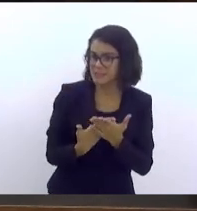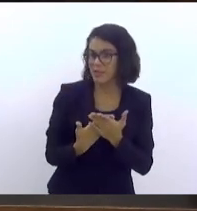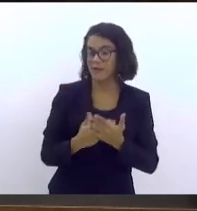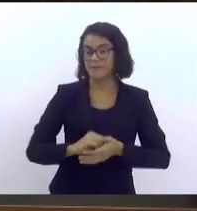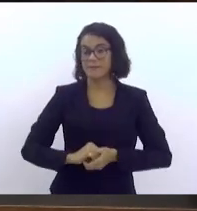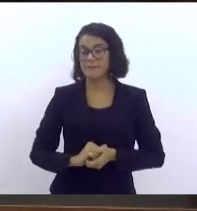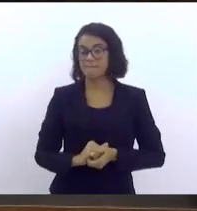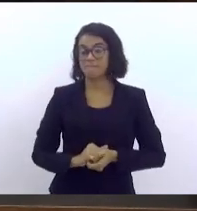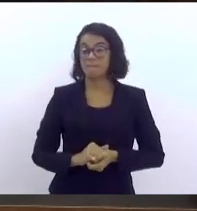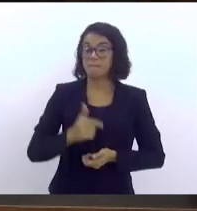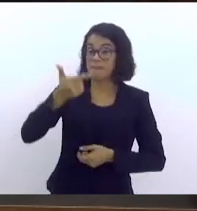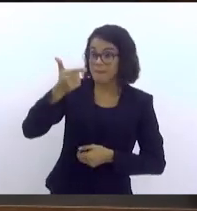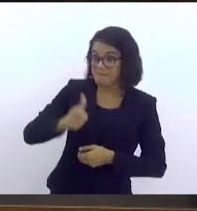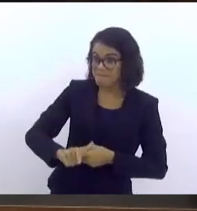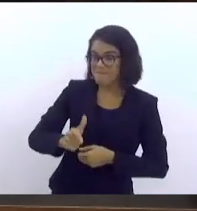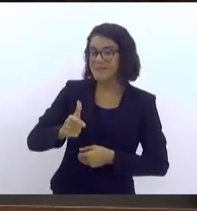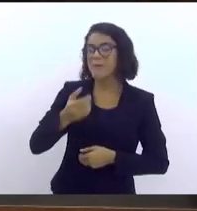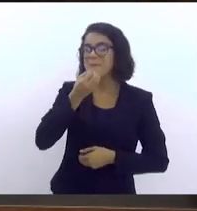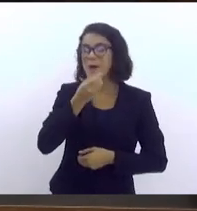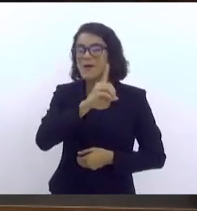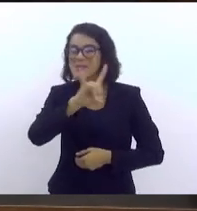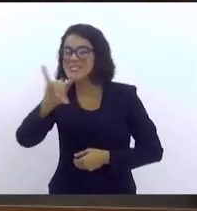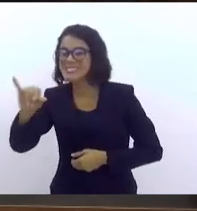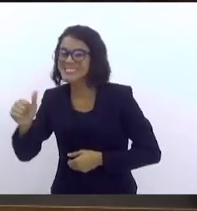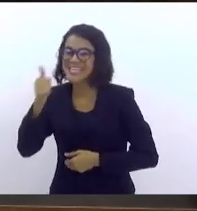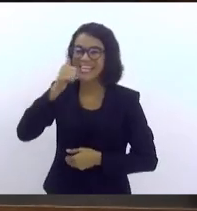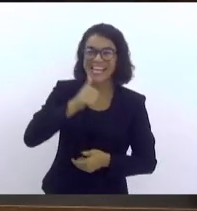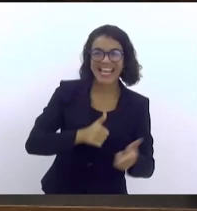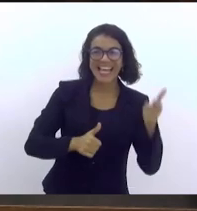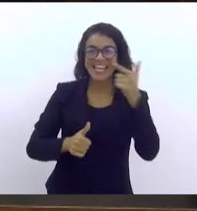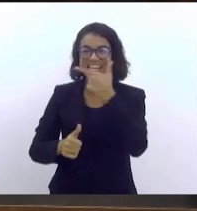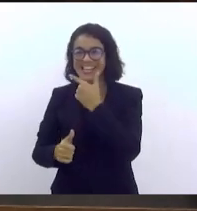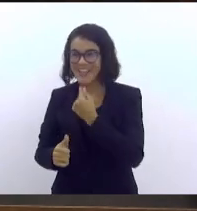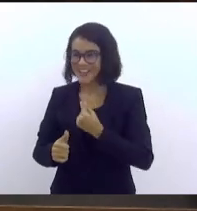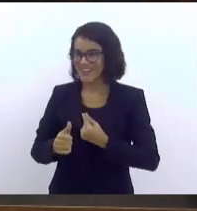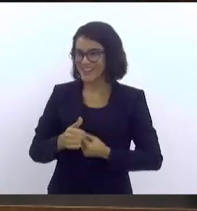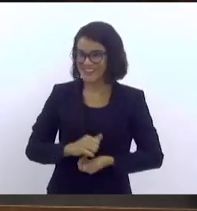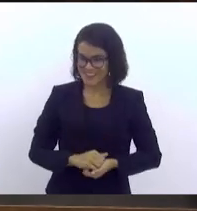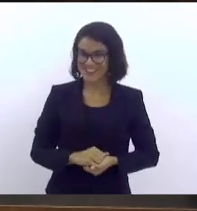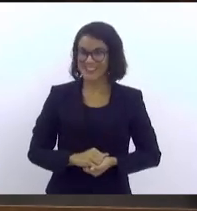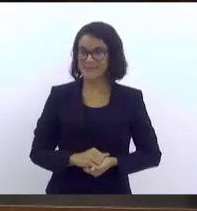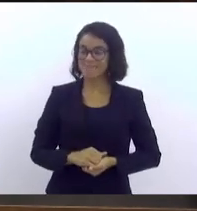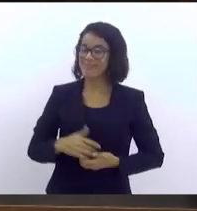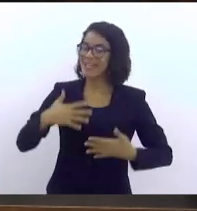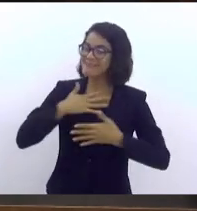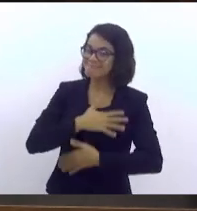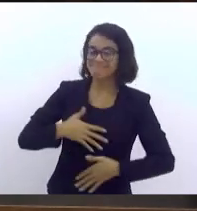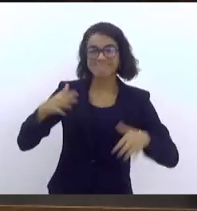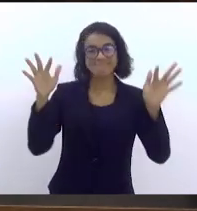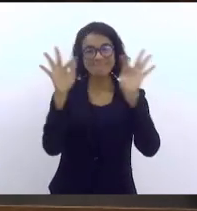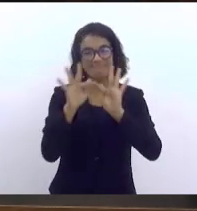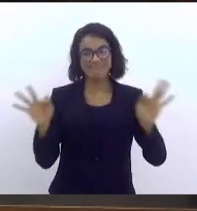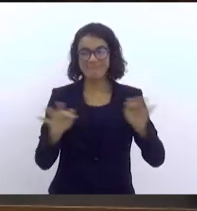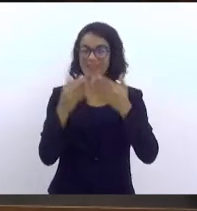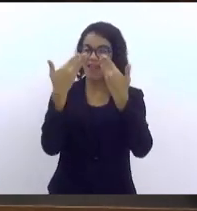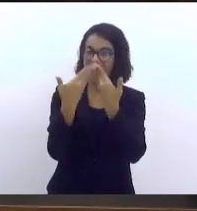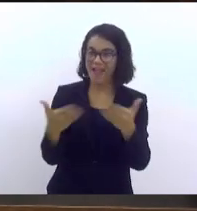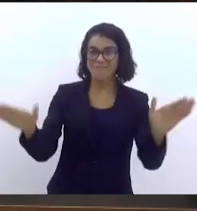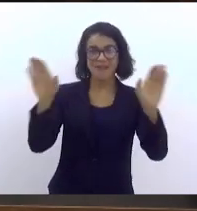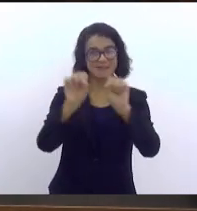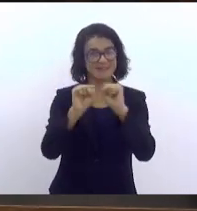é mais uma vez Bom dia a todas e a todos é com imensa alegria que declara aberto